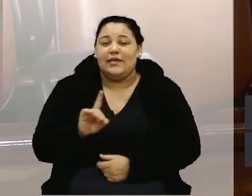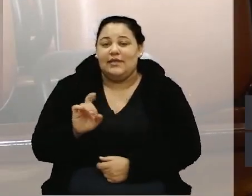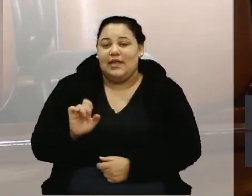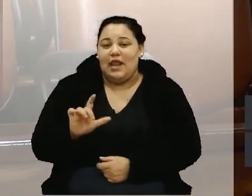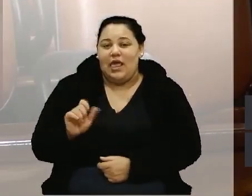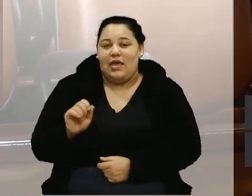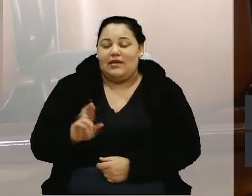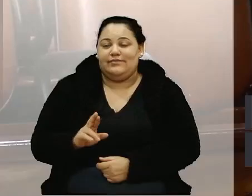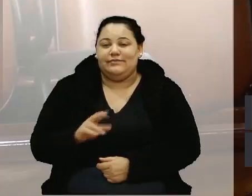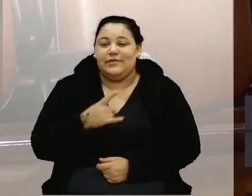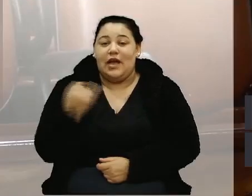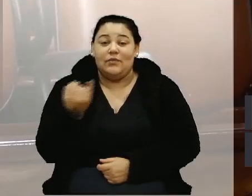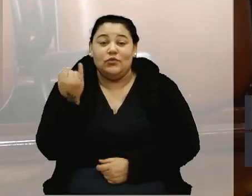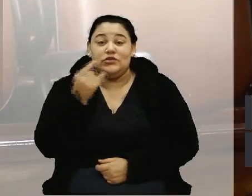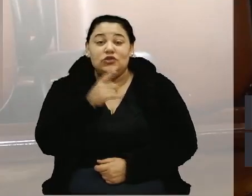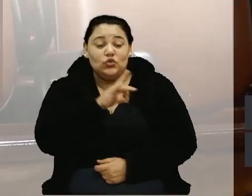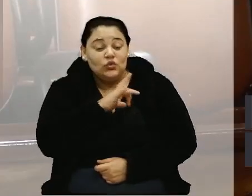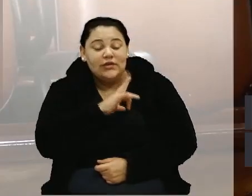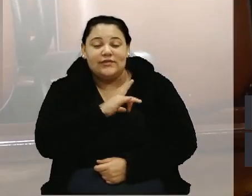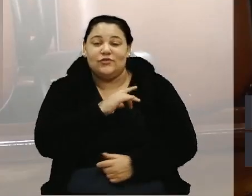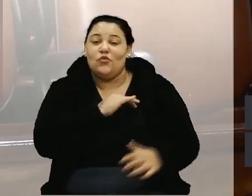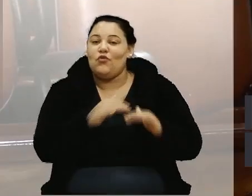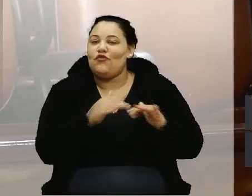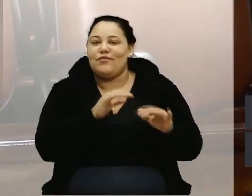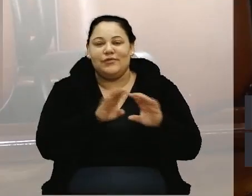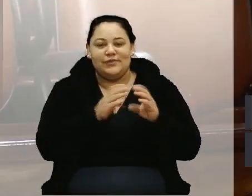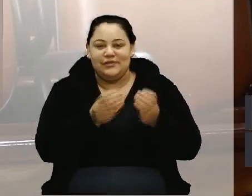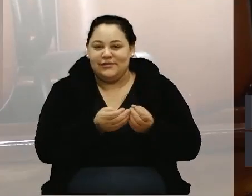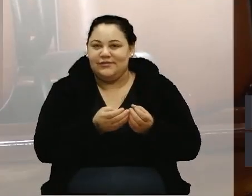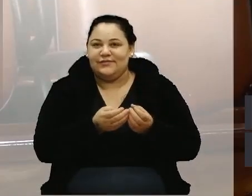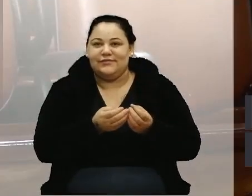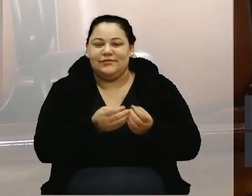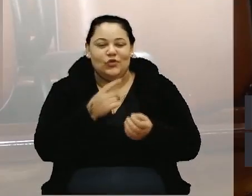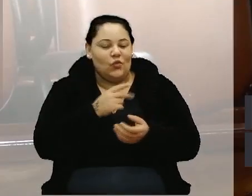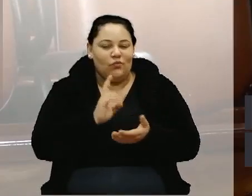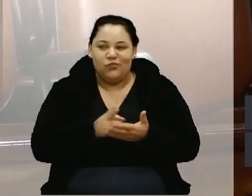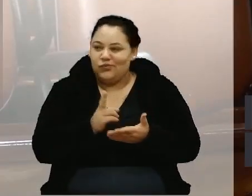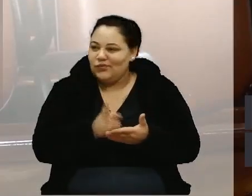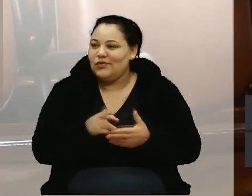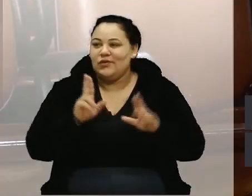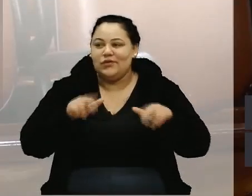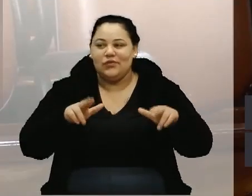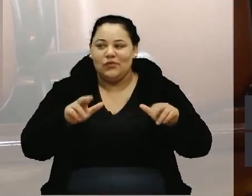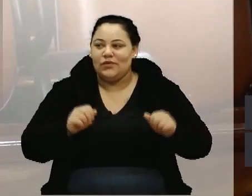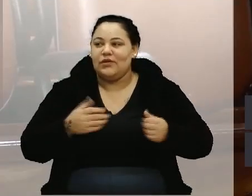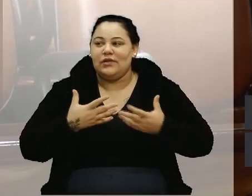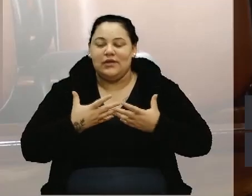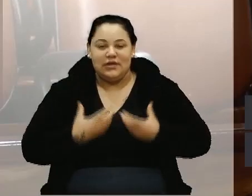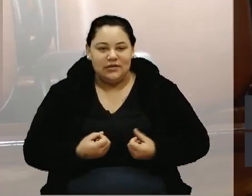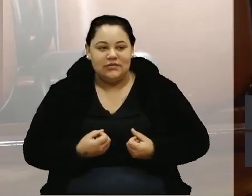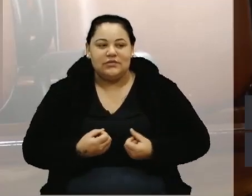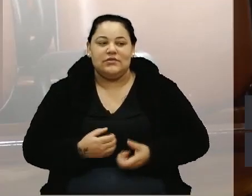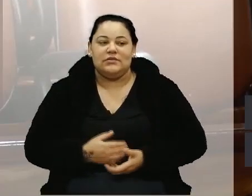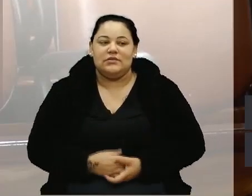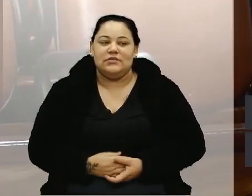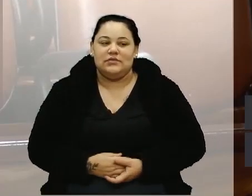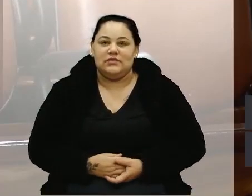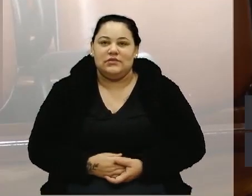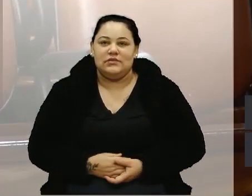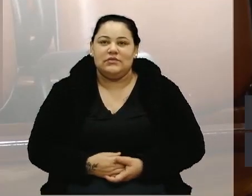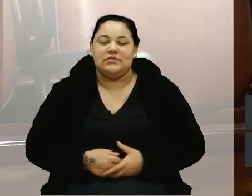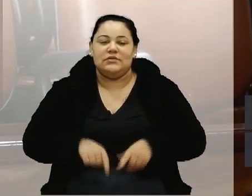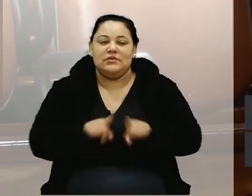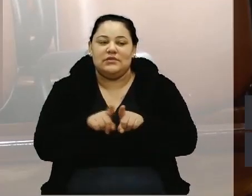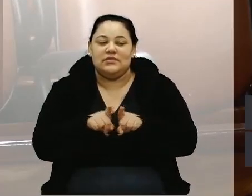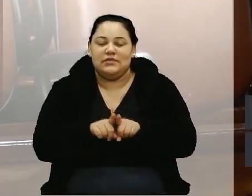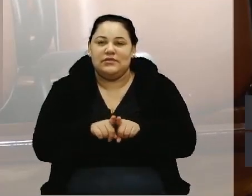que tu tens no movimento comunitário. Tu é um incansável, um guerreiro, uma pessoa que está sempre com a tua pastinha na mão,